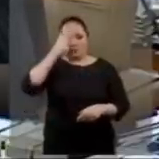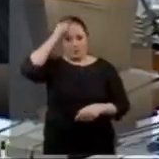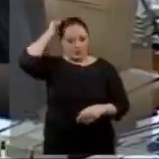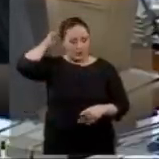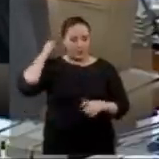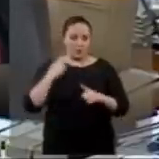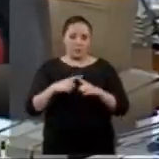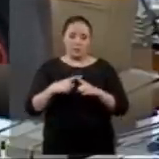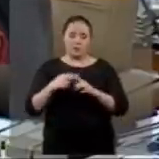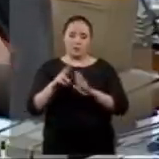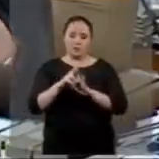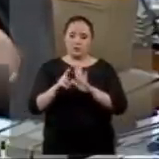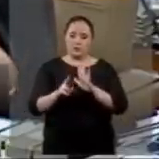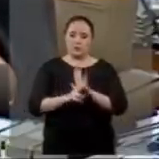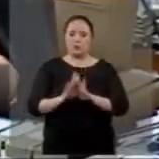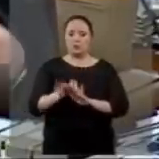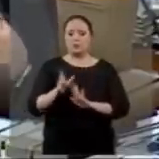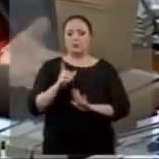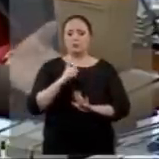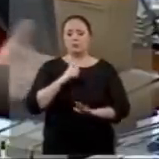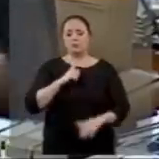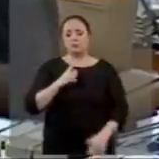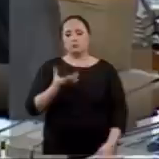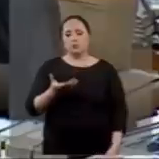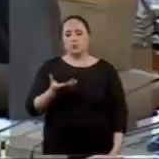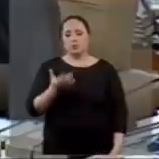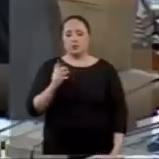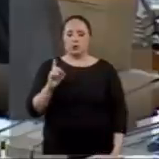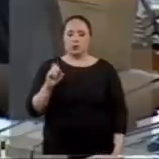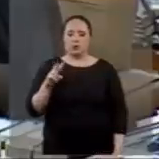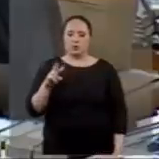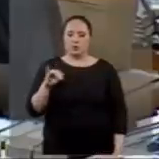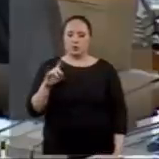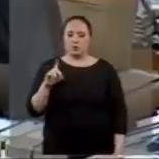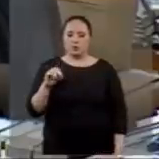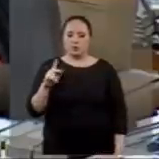previstas parecem sim que já levam à observância do devido processo